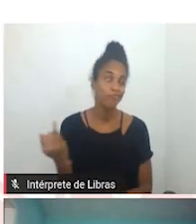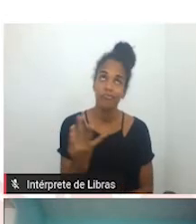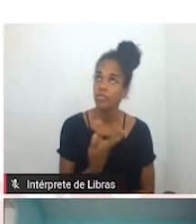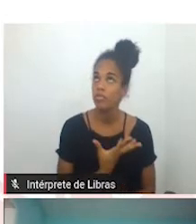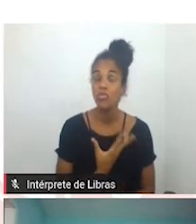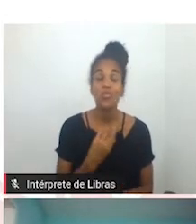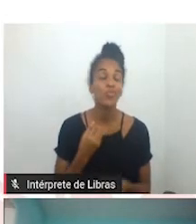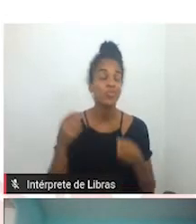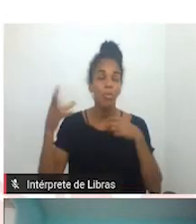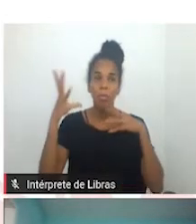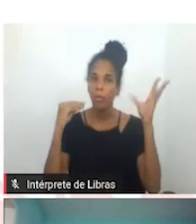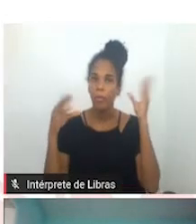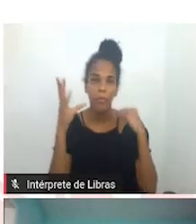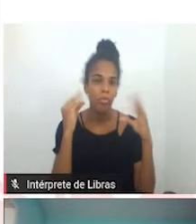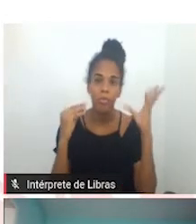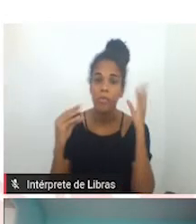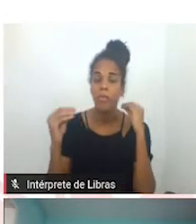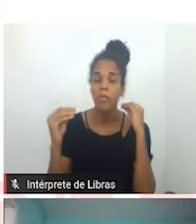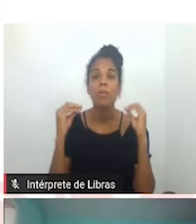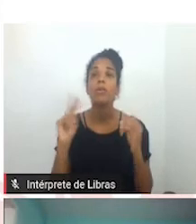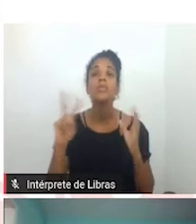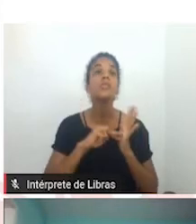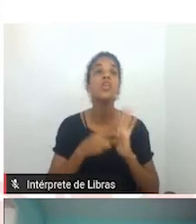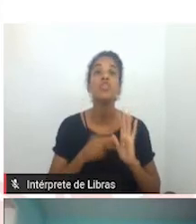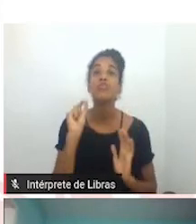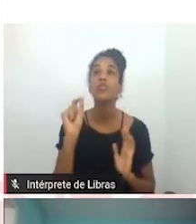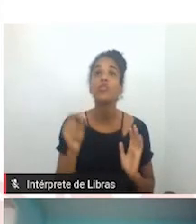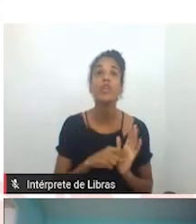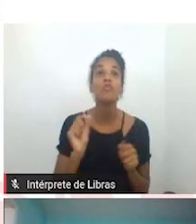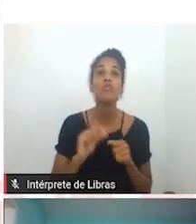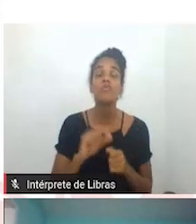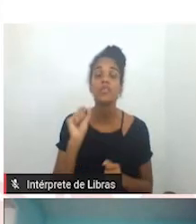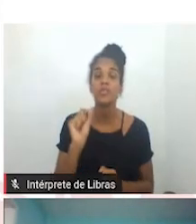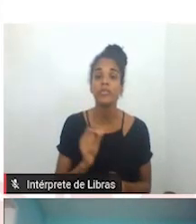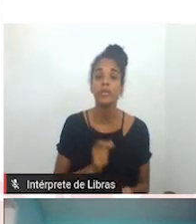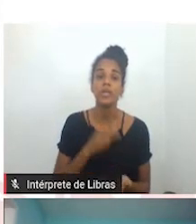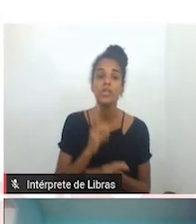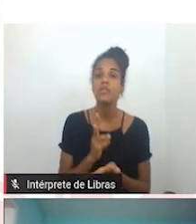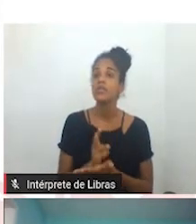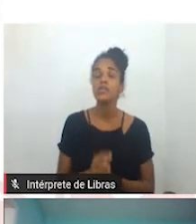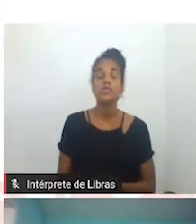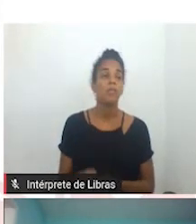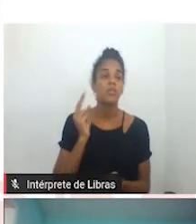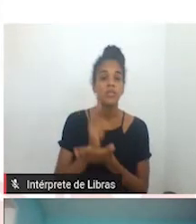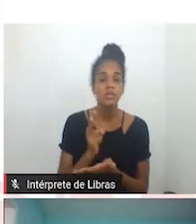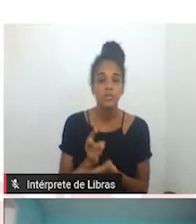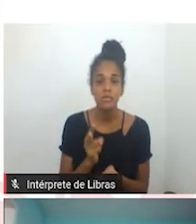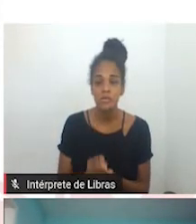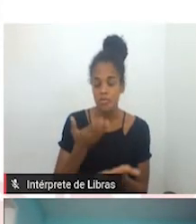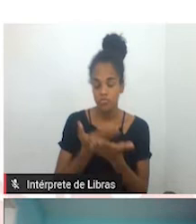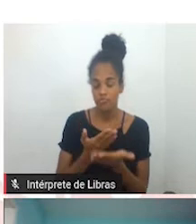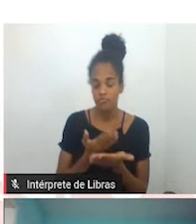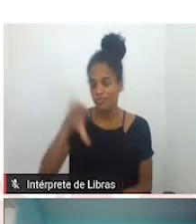realmente significa. Vamos fazer tudo através de medicina baseada em evidência. Nesse artigo, ele dá